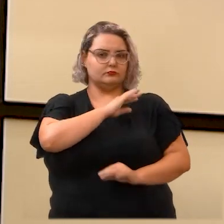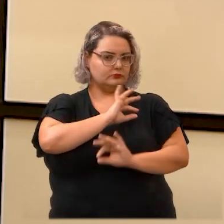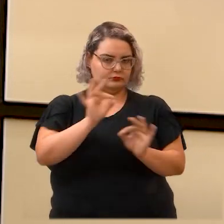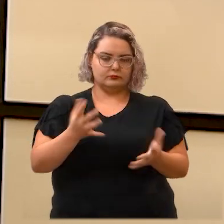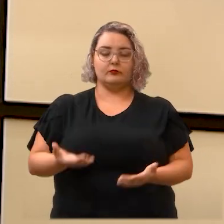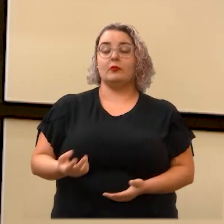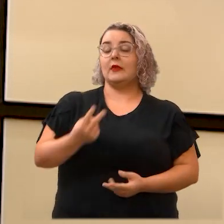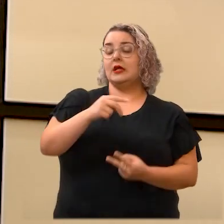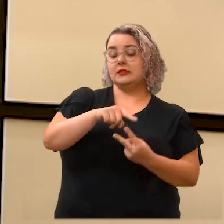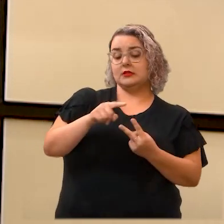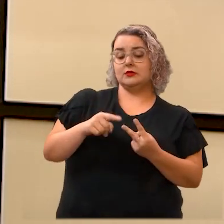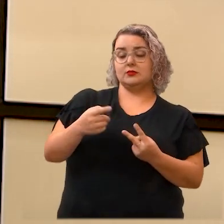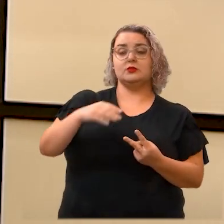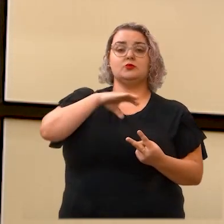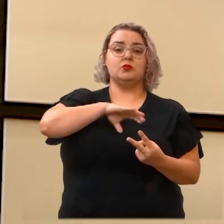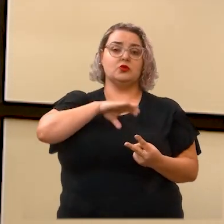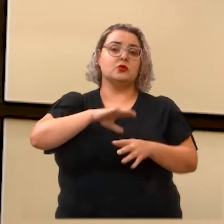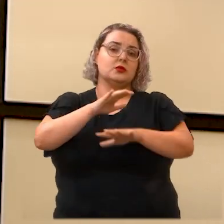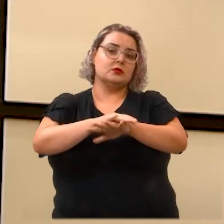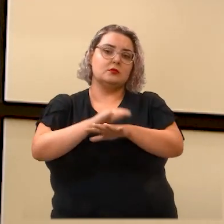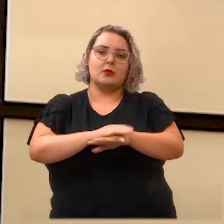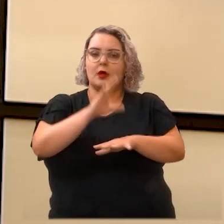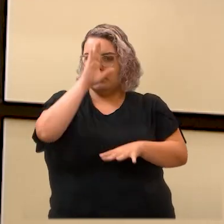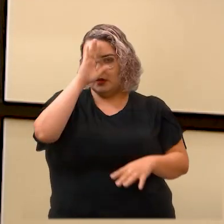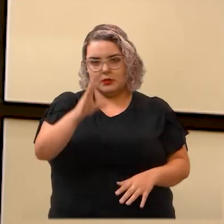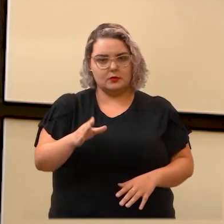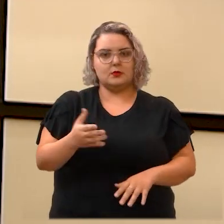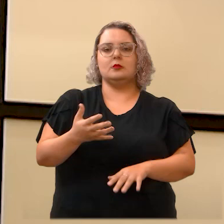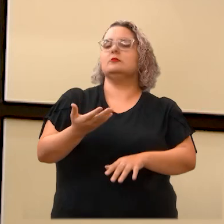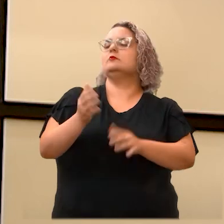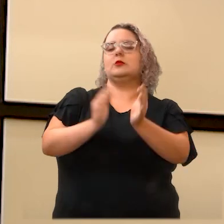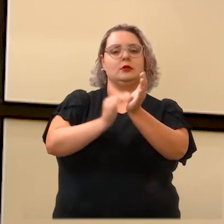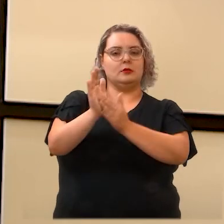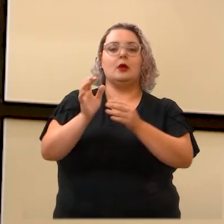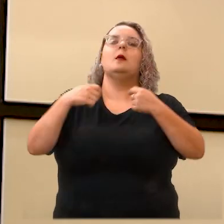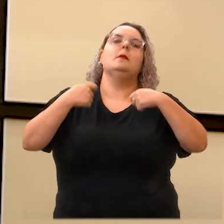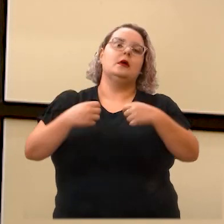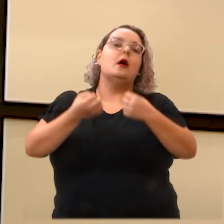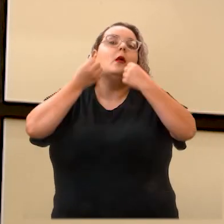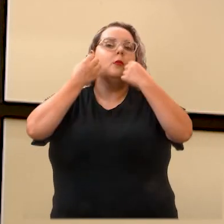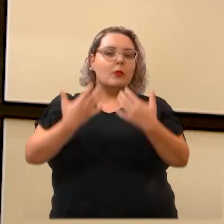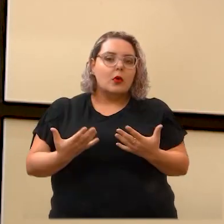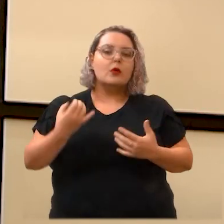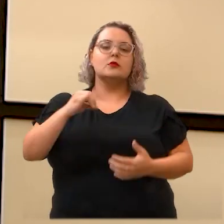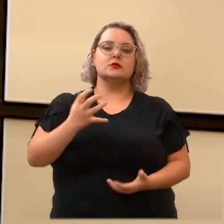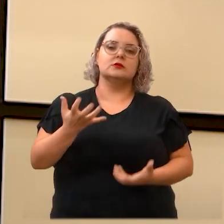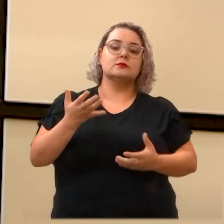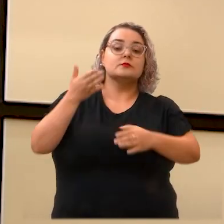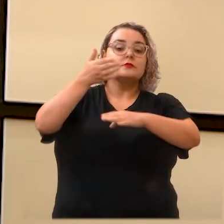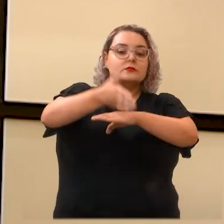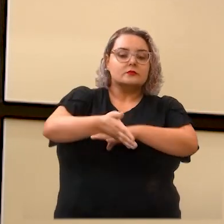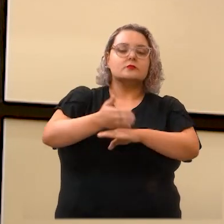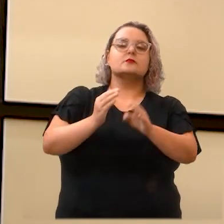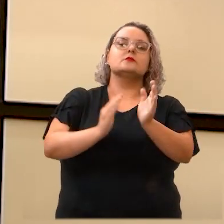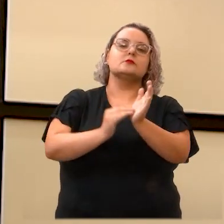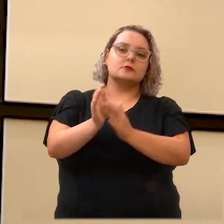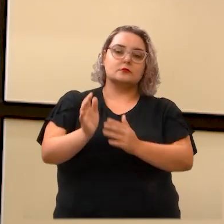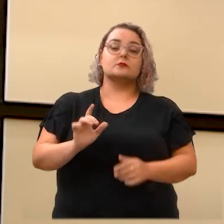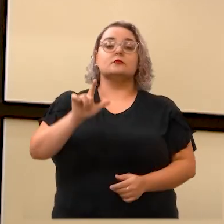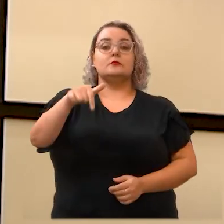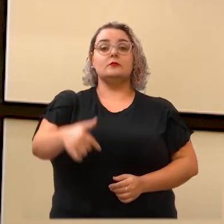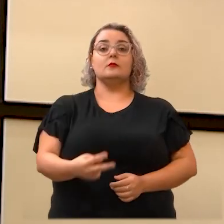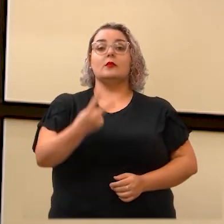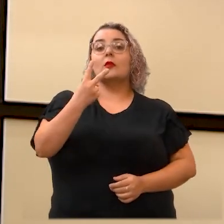matérias português matemática eu diria que são essenciais para o concurso você tem que tá bom nisso se você quer entrar no serviço público a partir daí tem